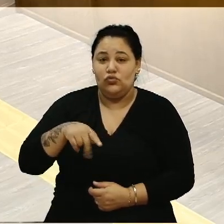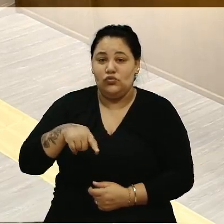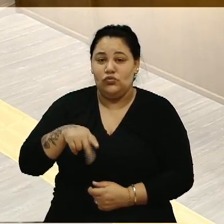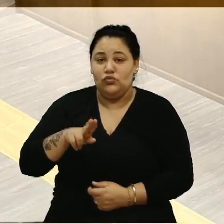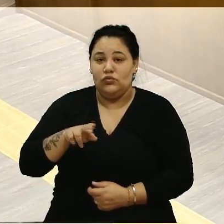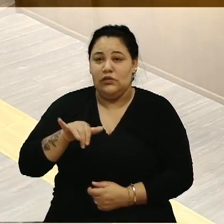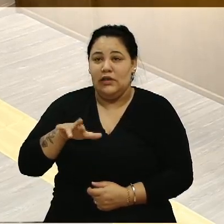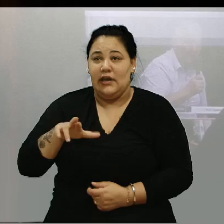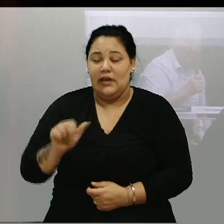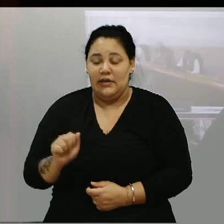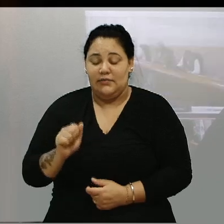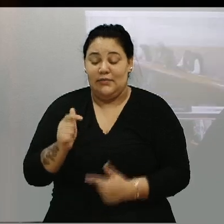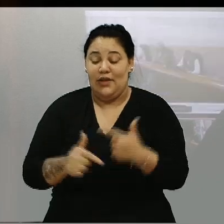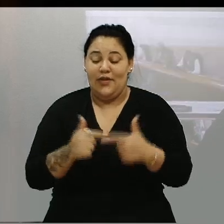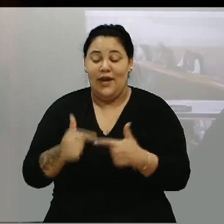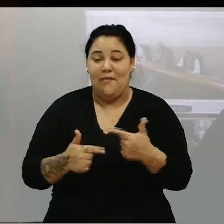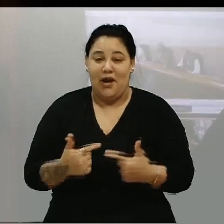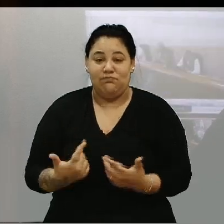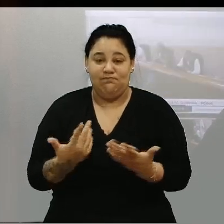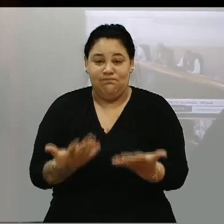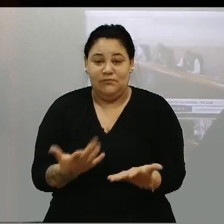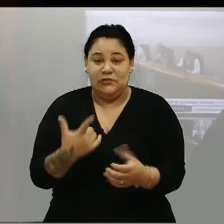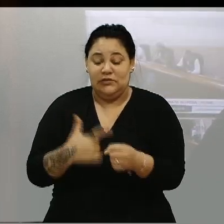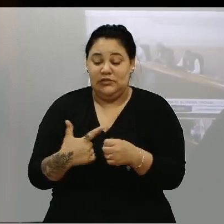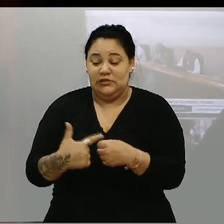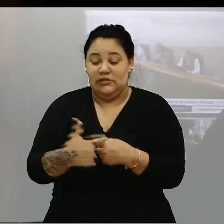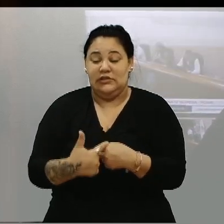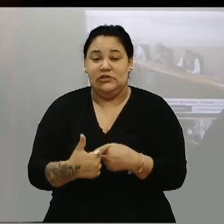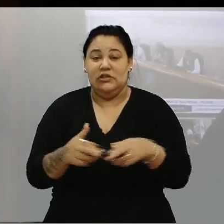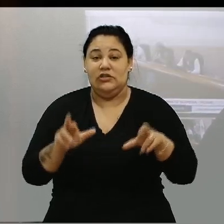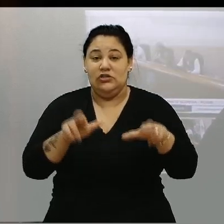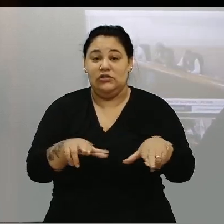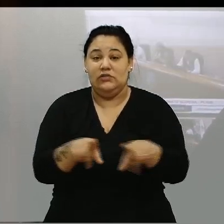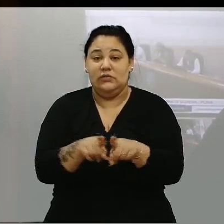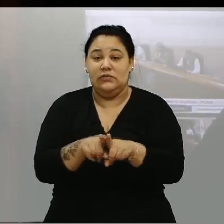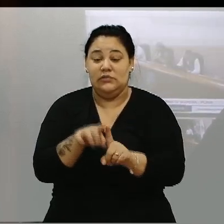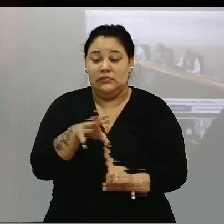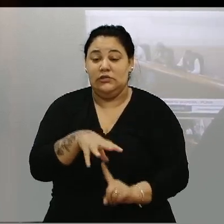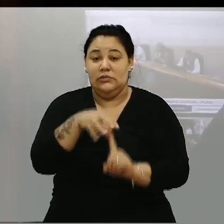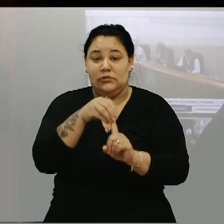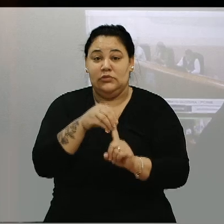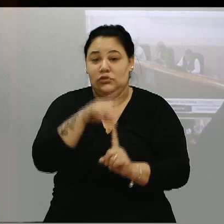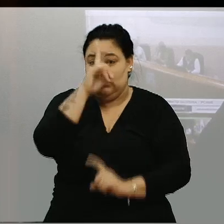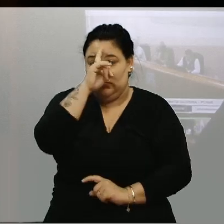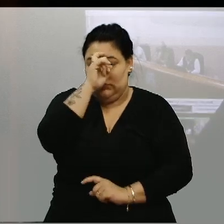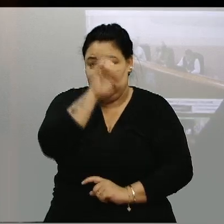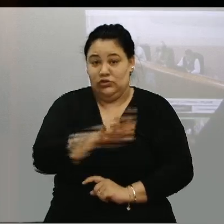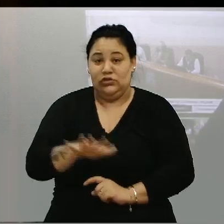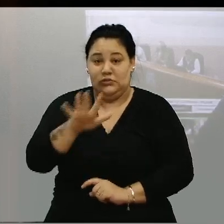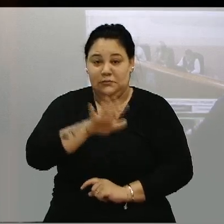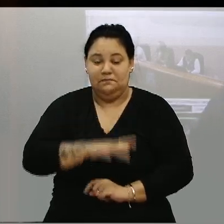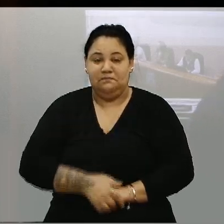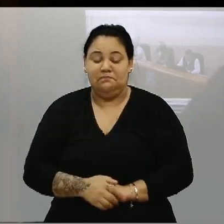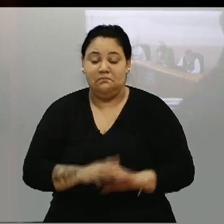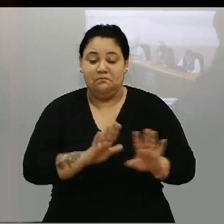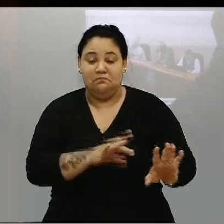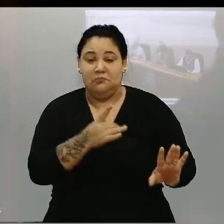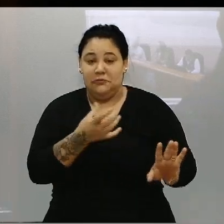prestado à nossa cidade, à nossa região, principalmente ao Hospital Geral, né? Onde ficou 16 anos pela frente,